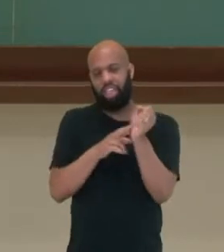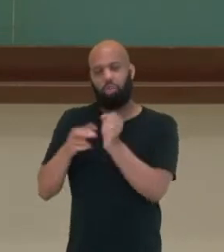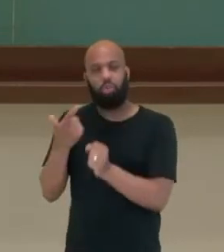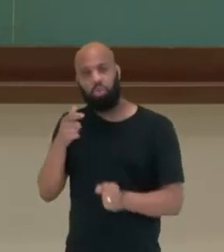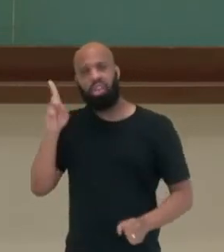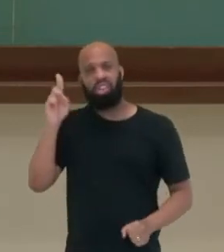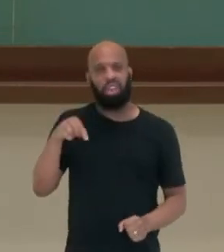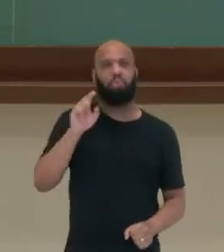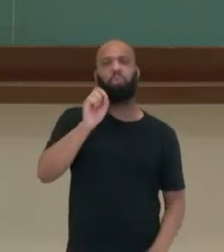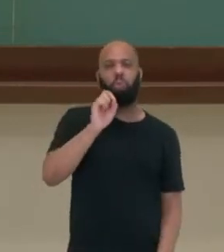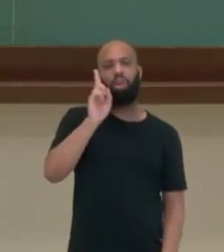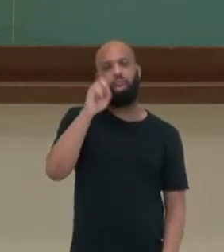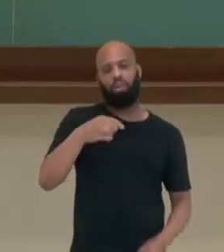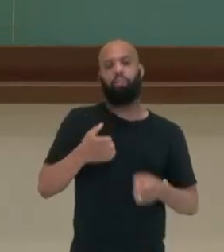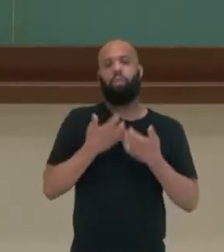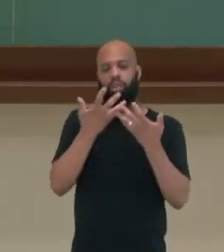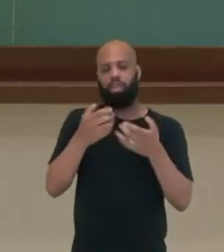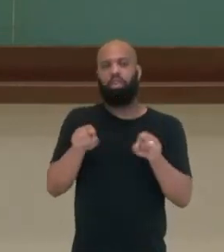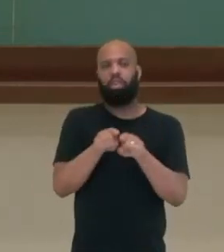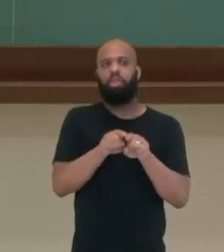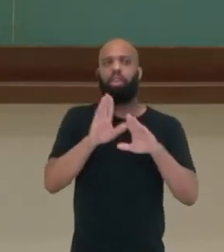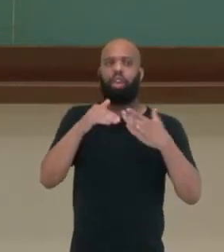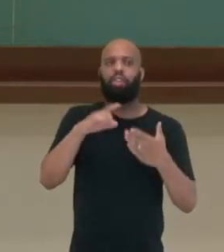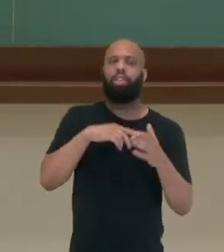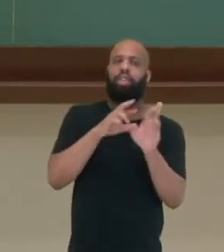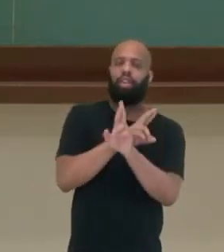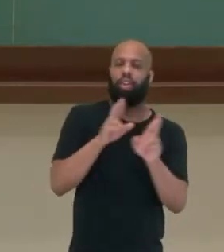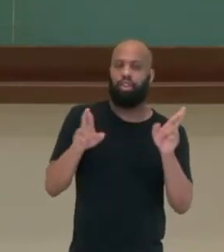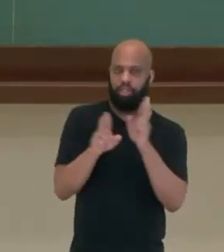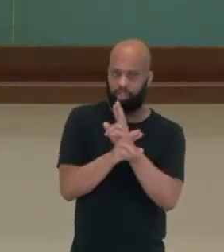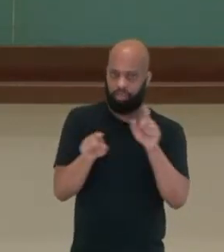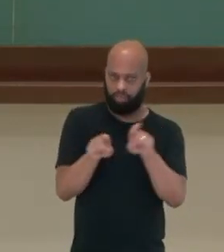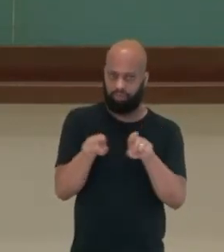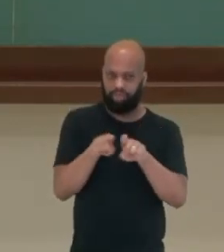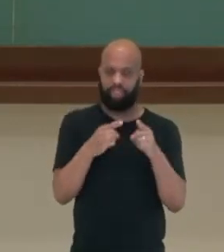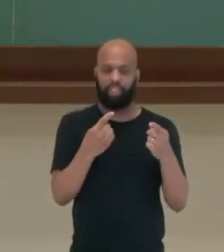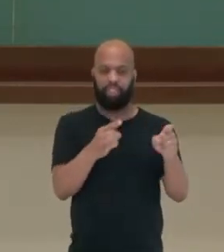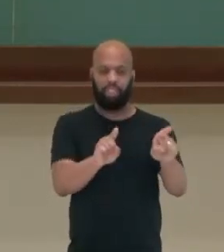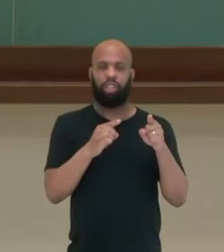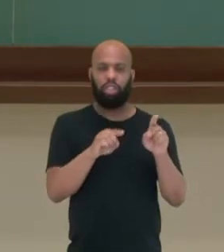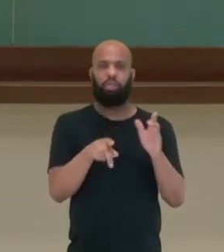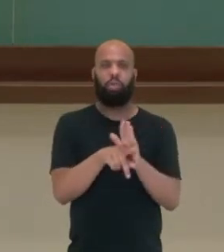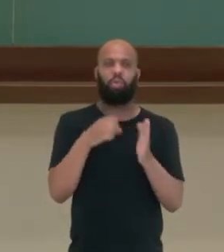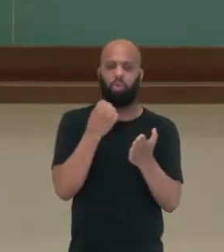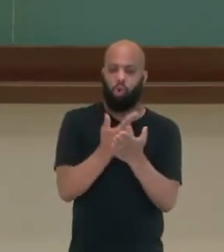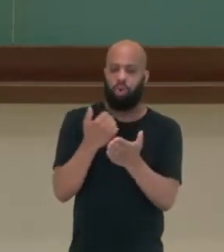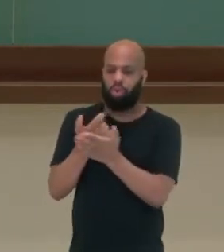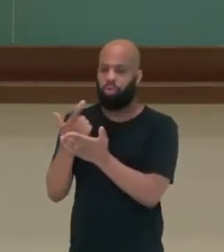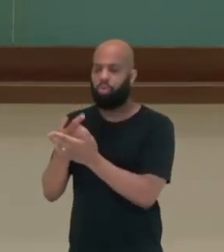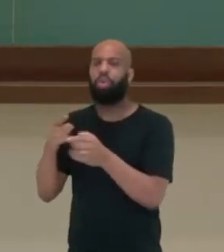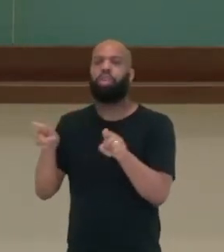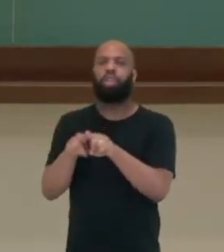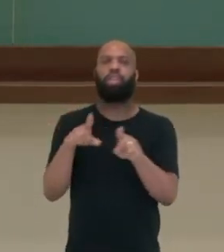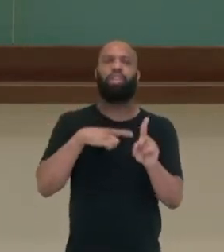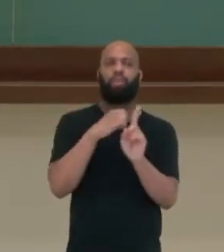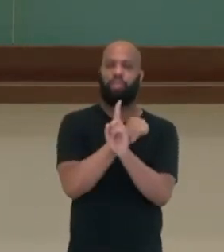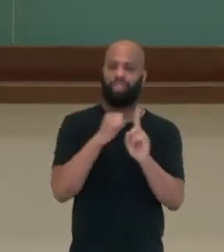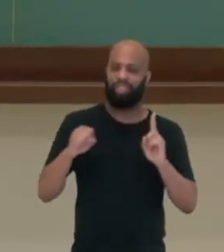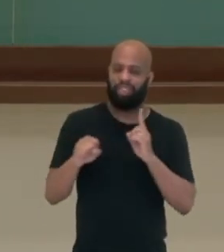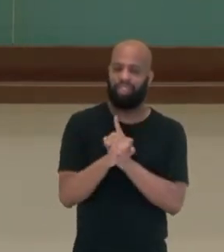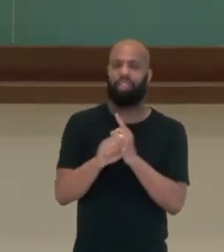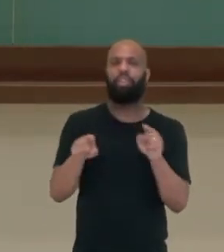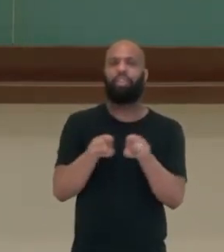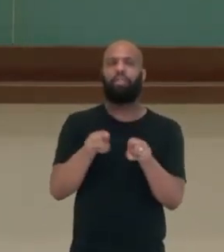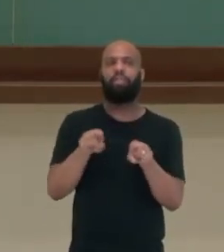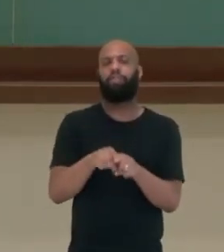dois trechos nós temos ali essa relação, a crítica ao consumo, a essa sociedade que faz a gente, que